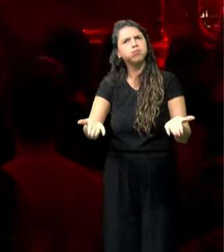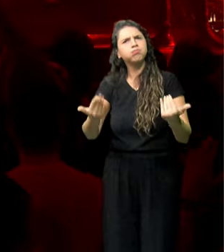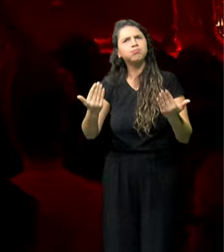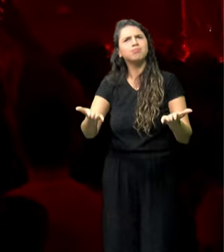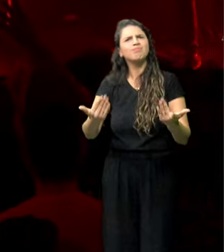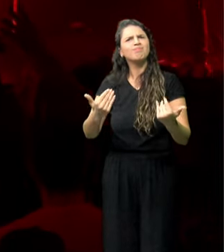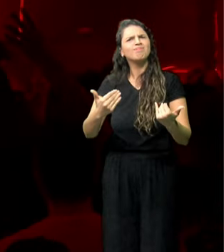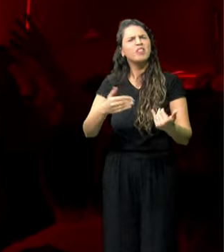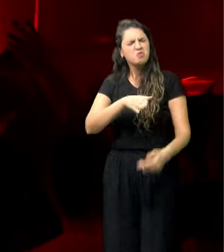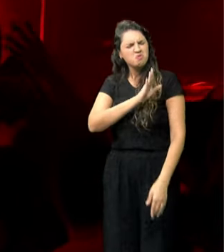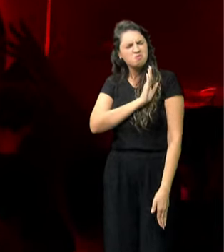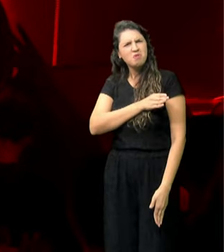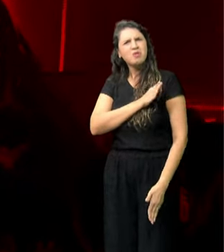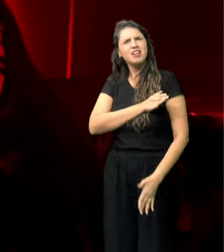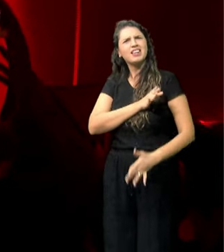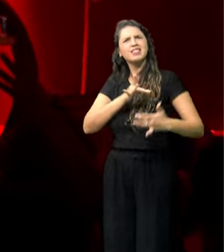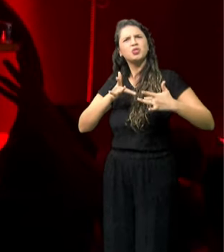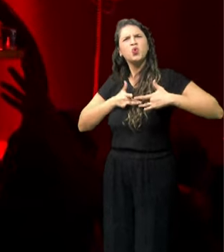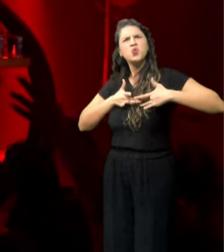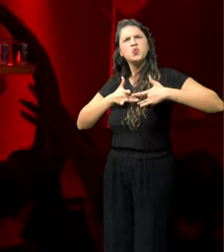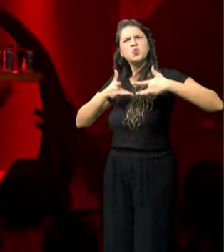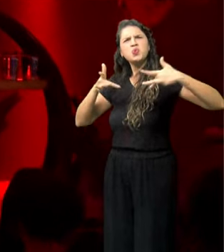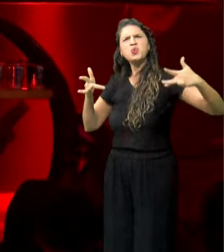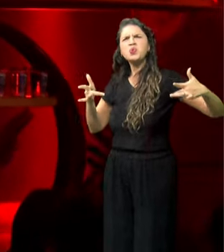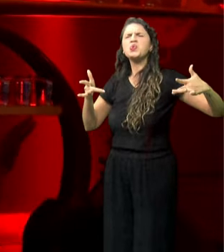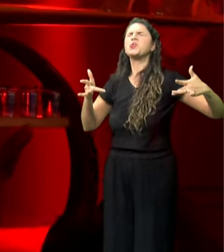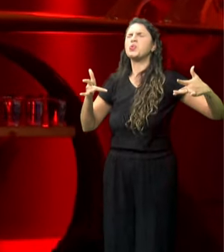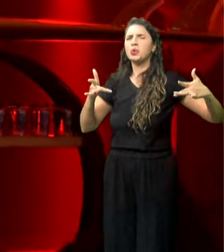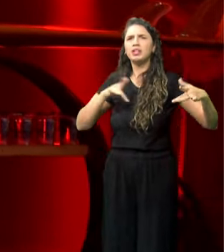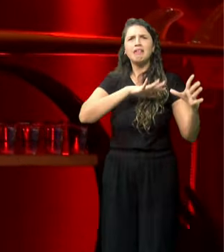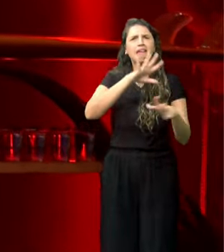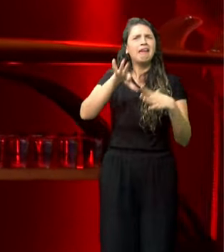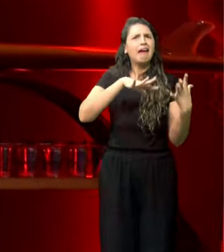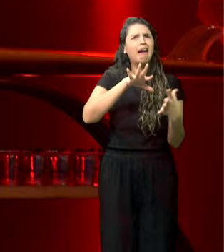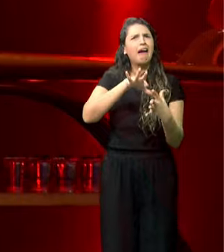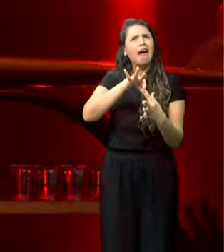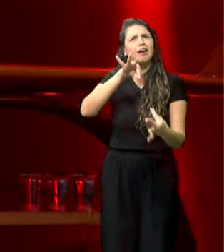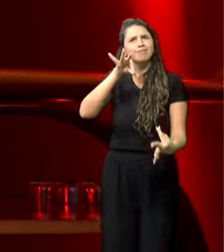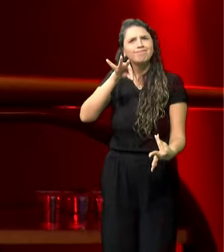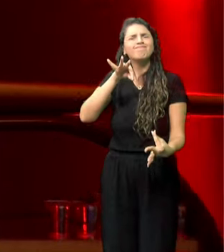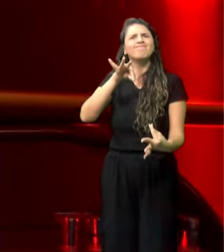Adore de todo o seu coração, de toda a tua alma.